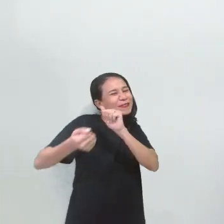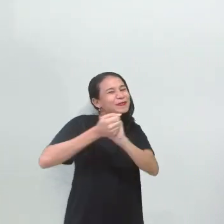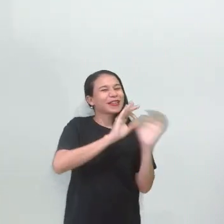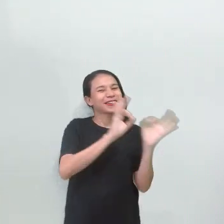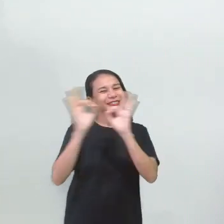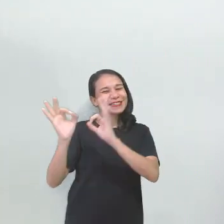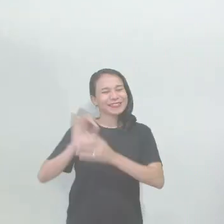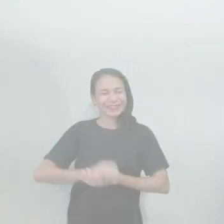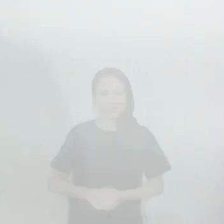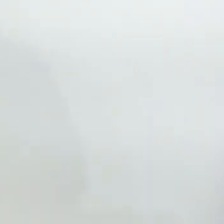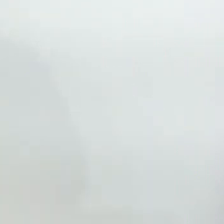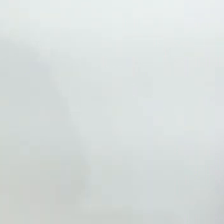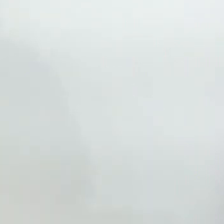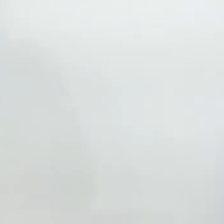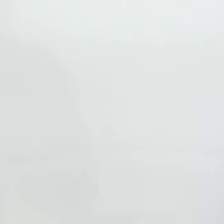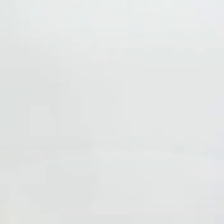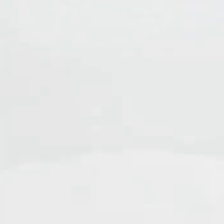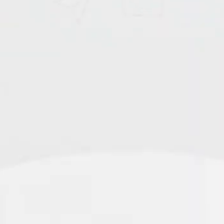vamos assistir.